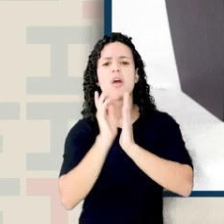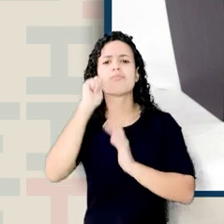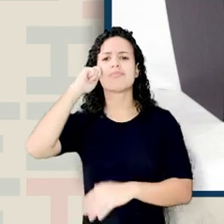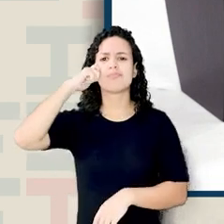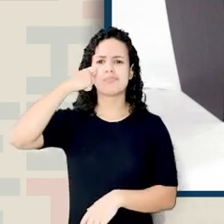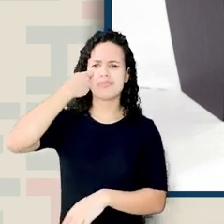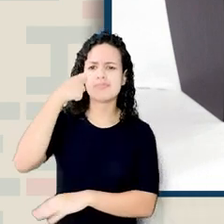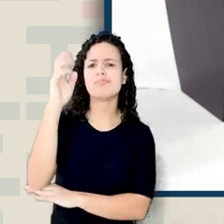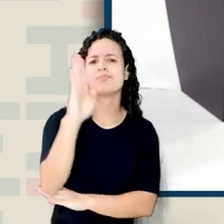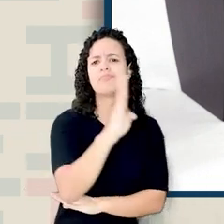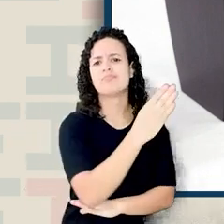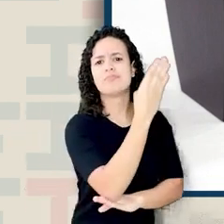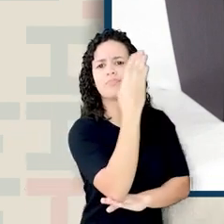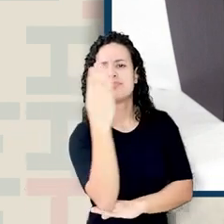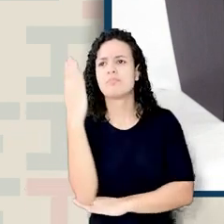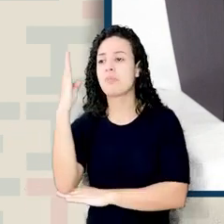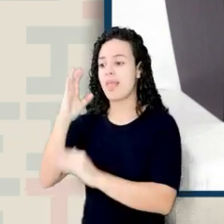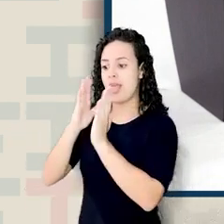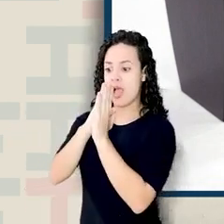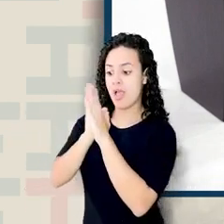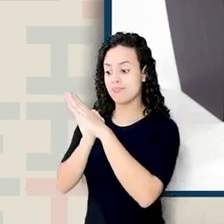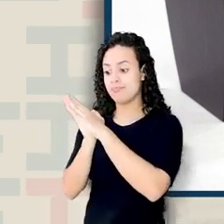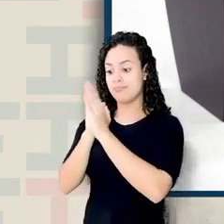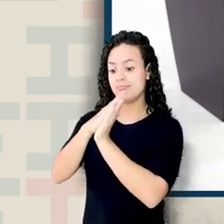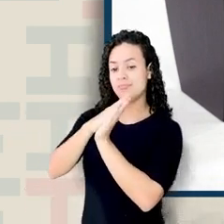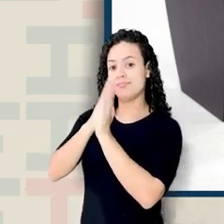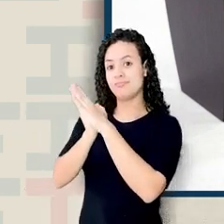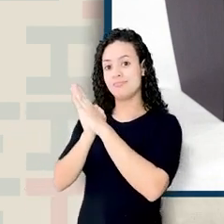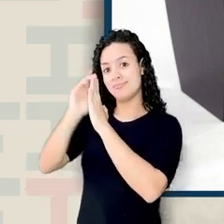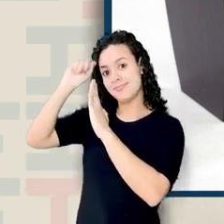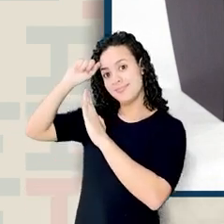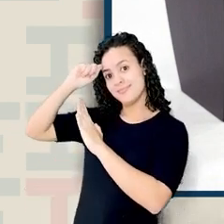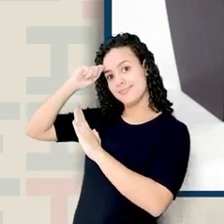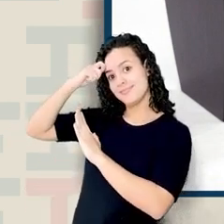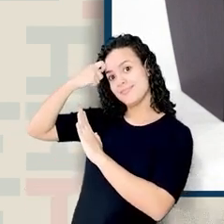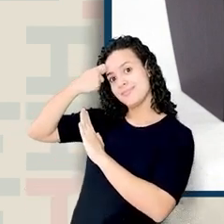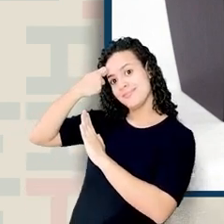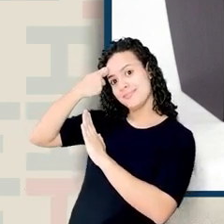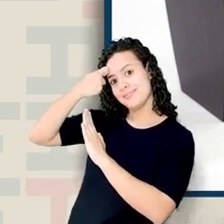do maracatu, boneca preta